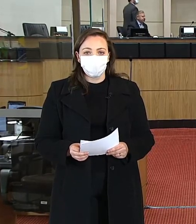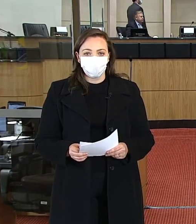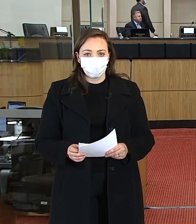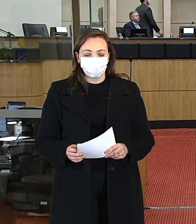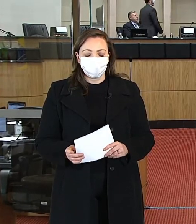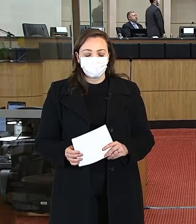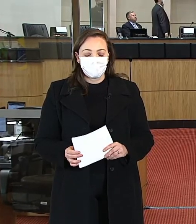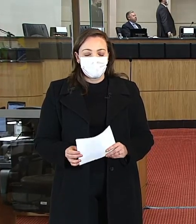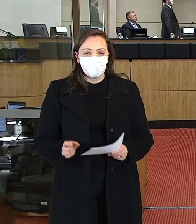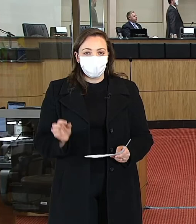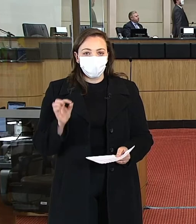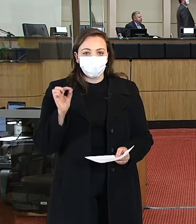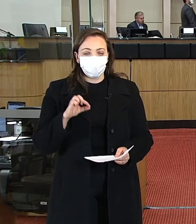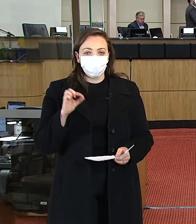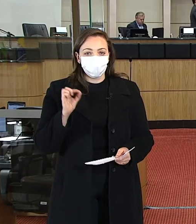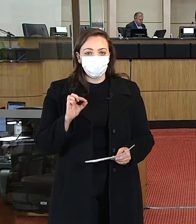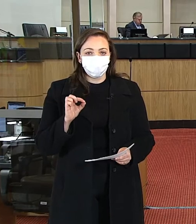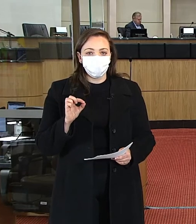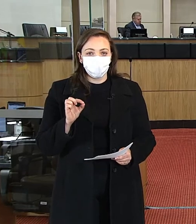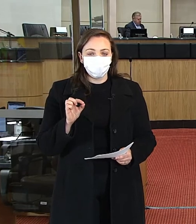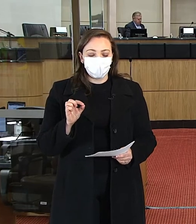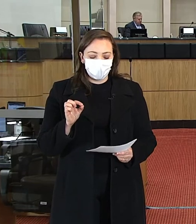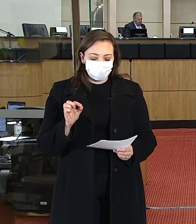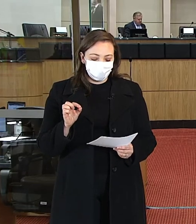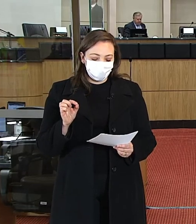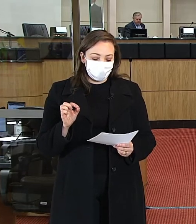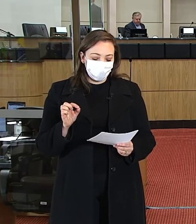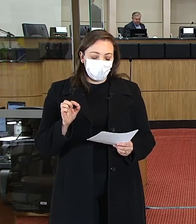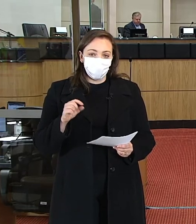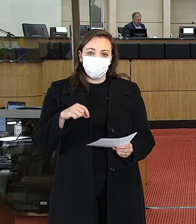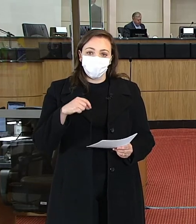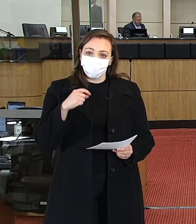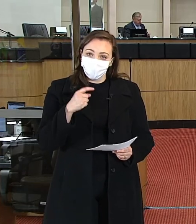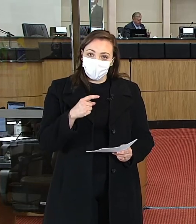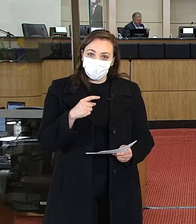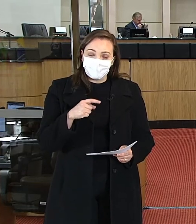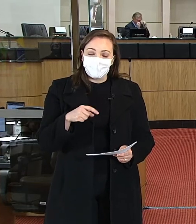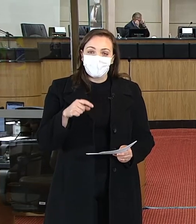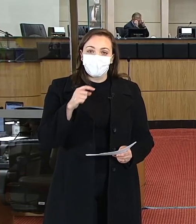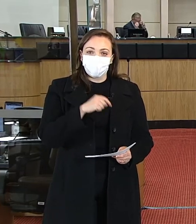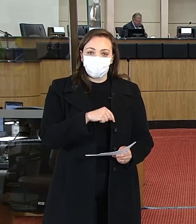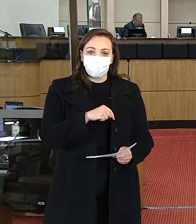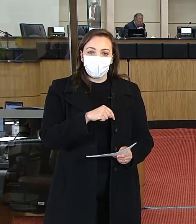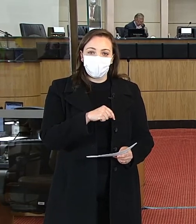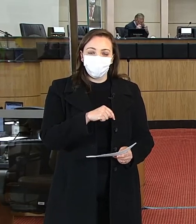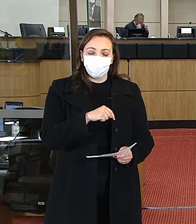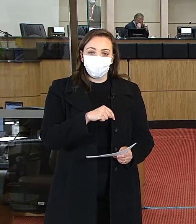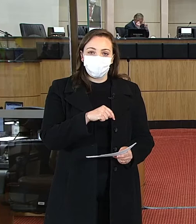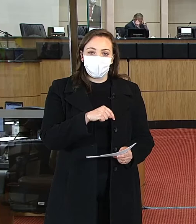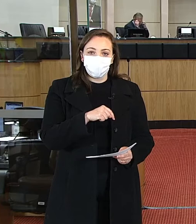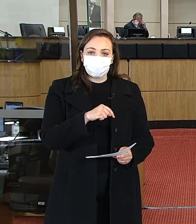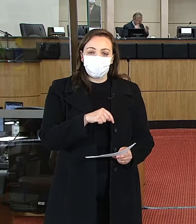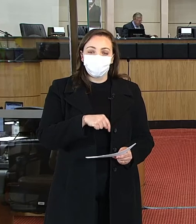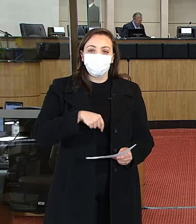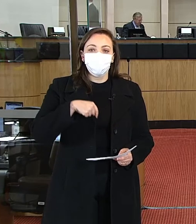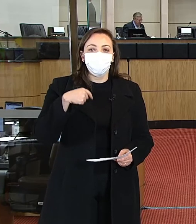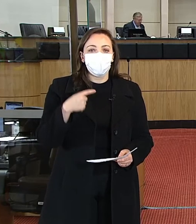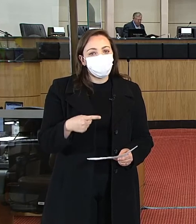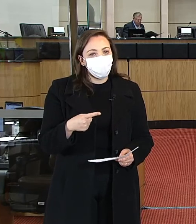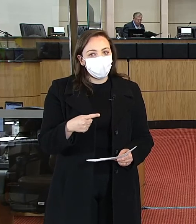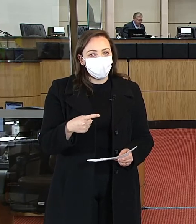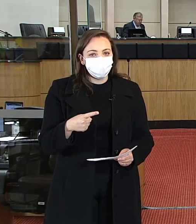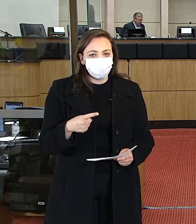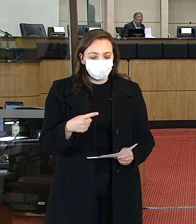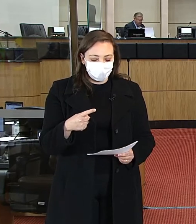Assembleia Legislativa. E falando também sobre um projeto de lei analisado, na verdade, é um projeto de lei que também era de origem parlamentar, mas que